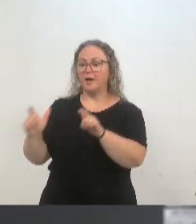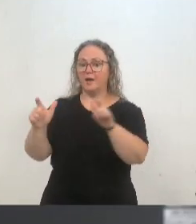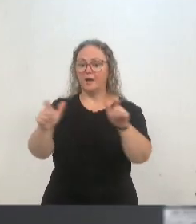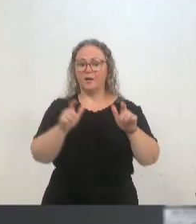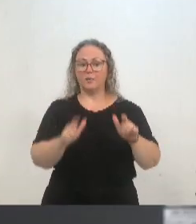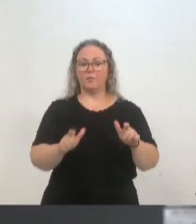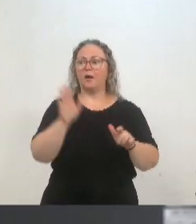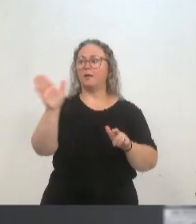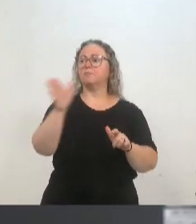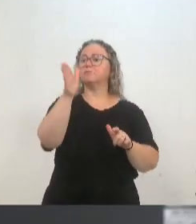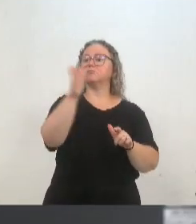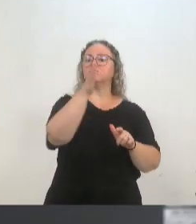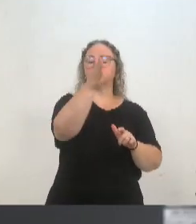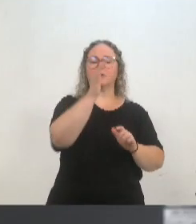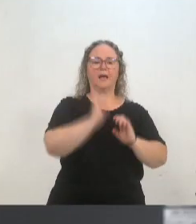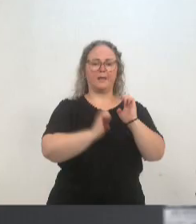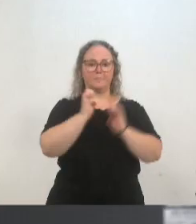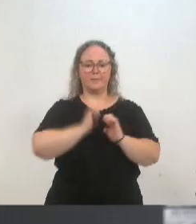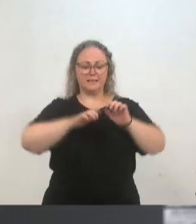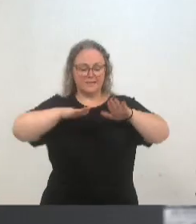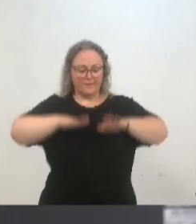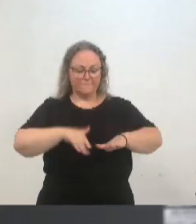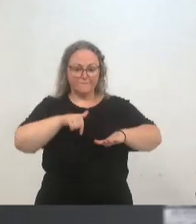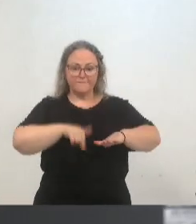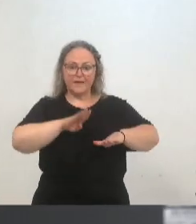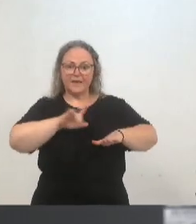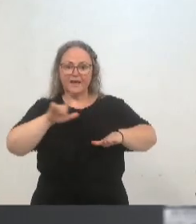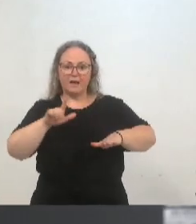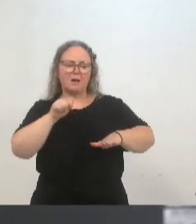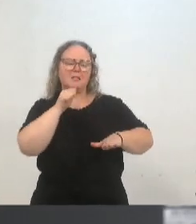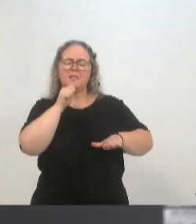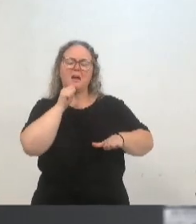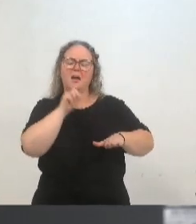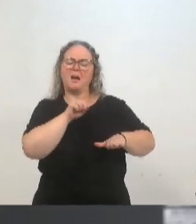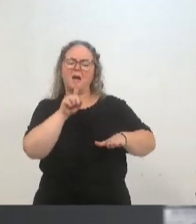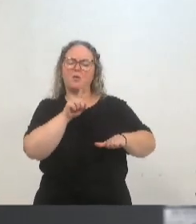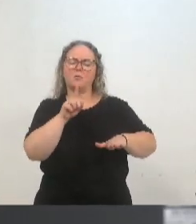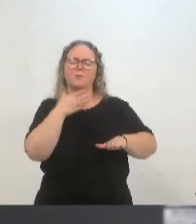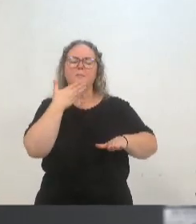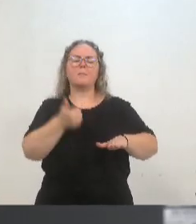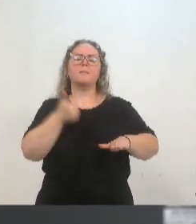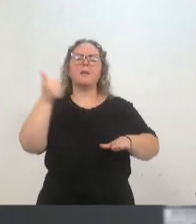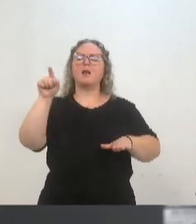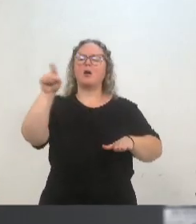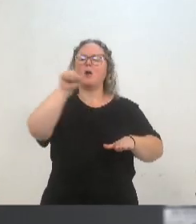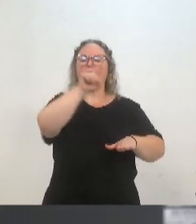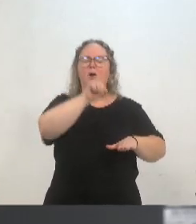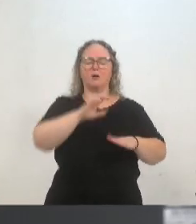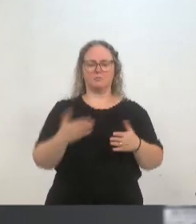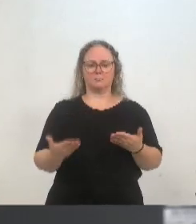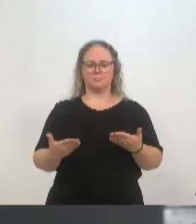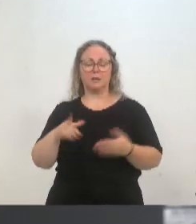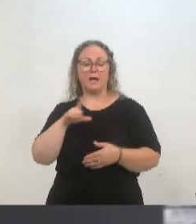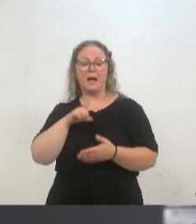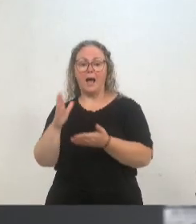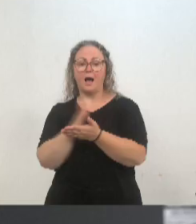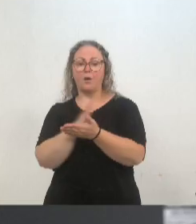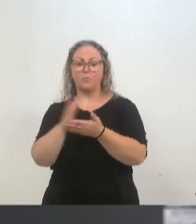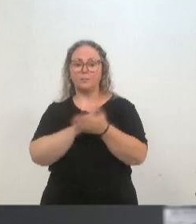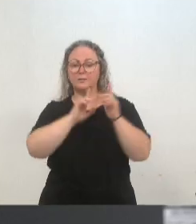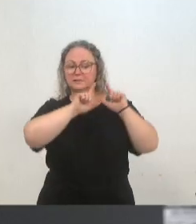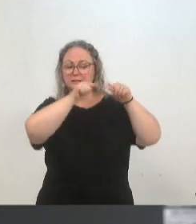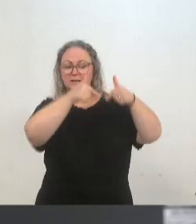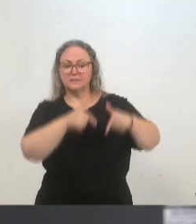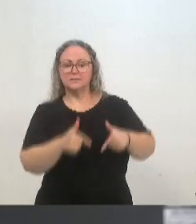levando empresas que poderiam ficar aqui, ou que poderiam se instalar aqui, inclusive empresas nossas, de tradição de Blumenau, estão indo para lá, na hora